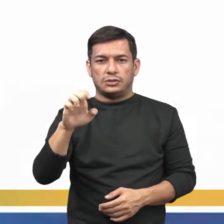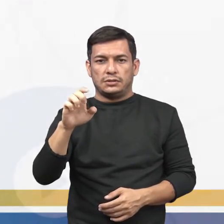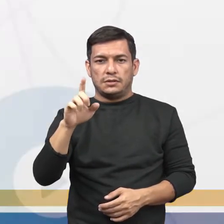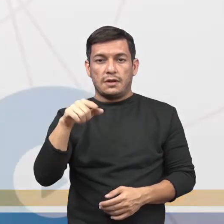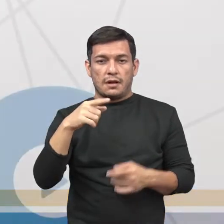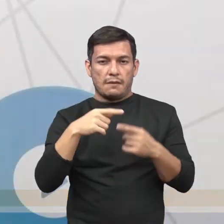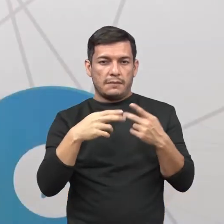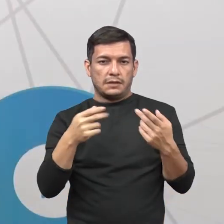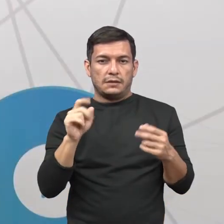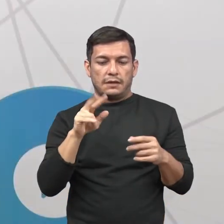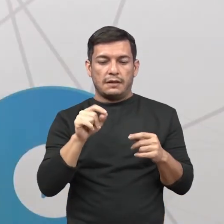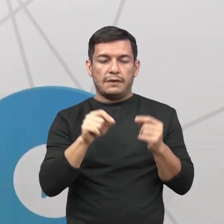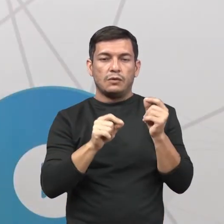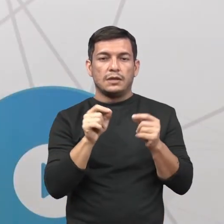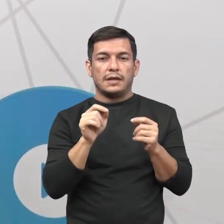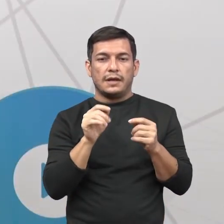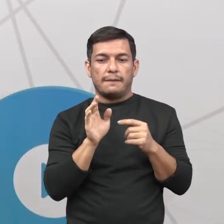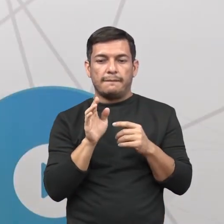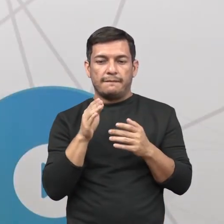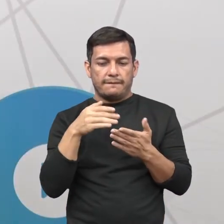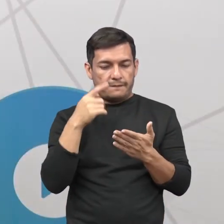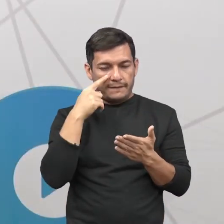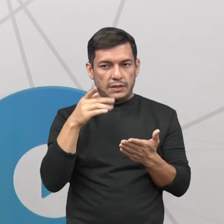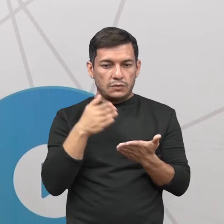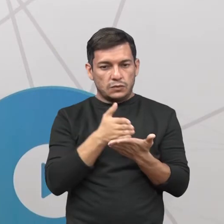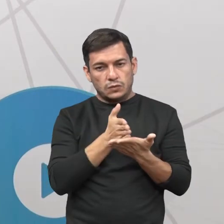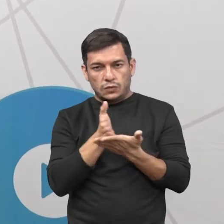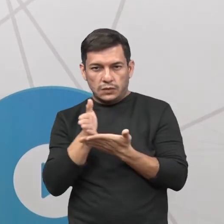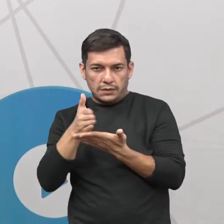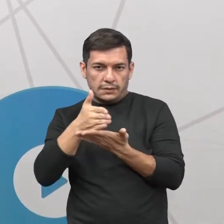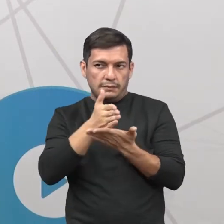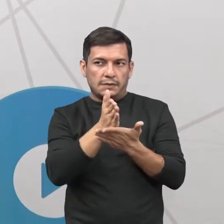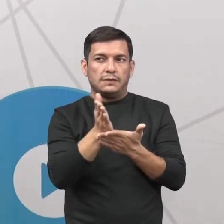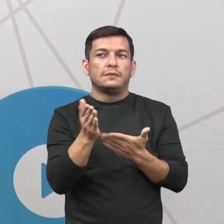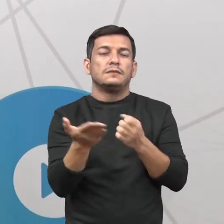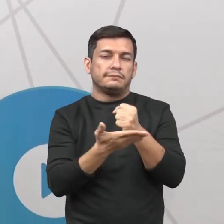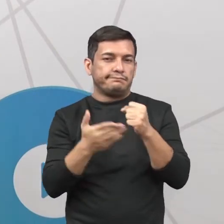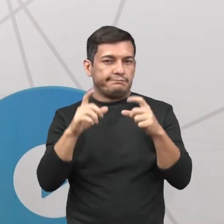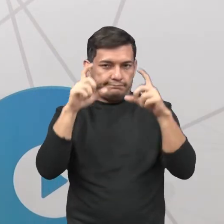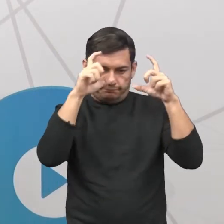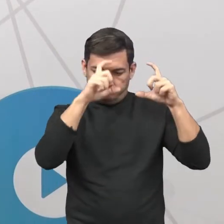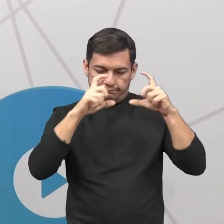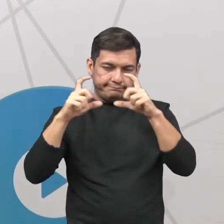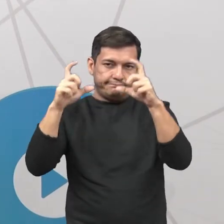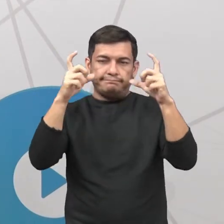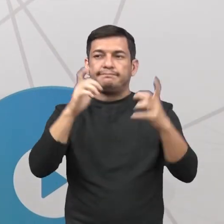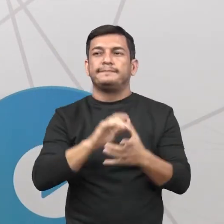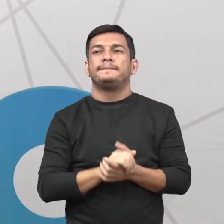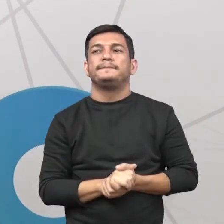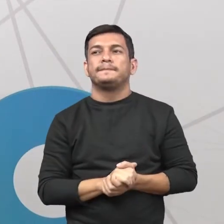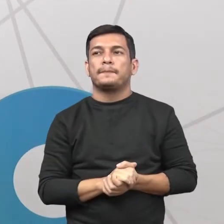é esse contraste? É uma substância que ela vai marcando o caminho dela ao longo do exame.